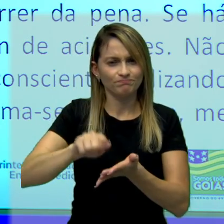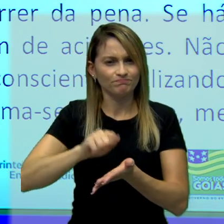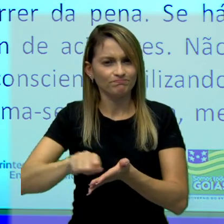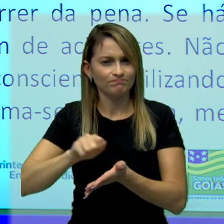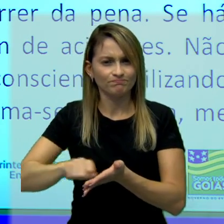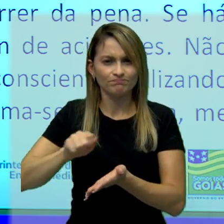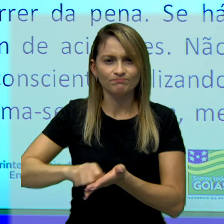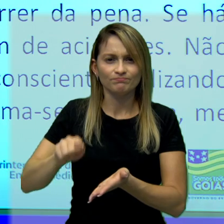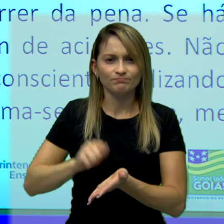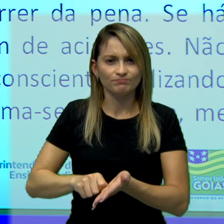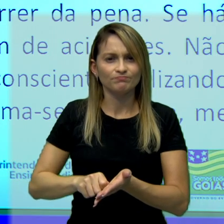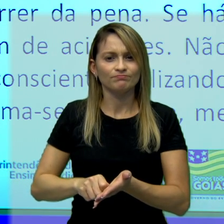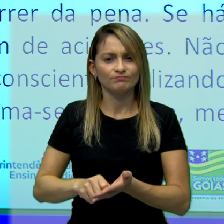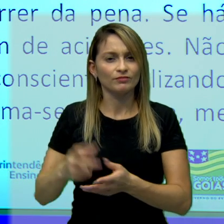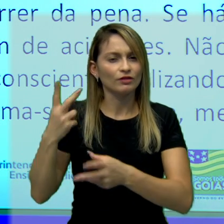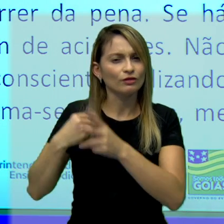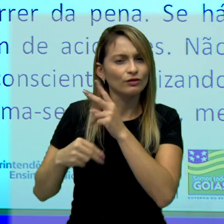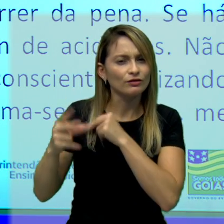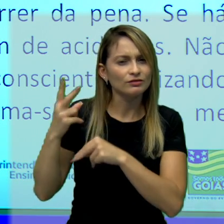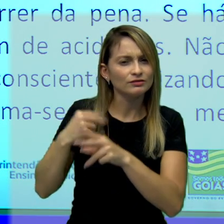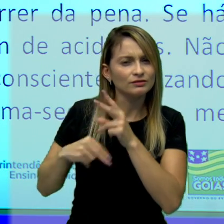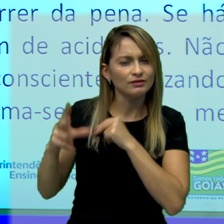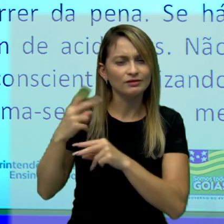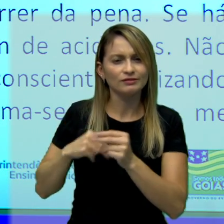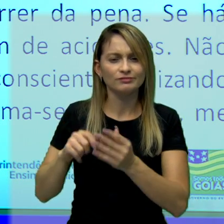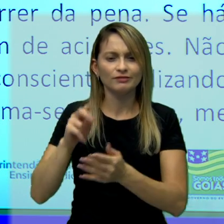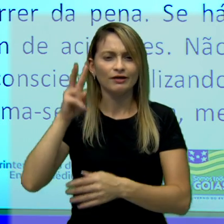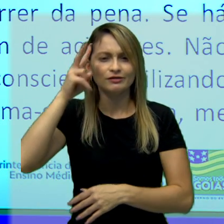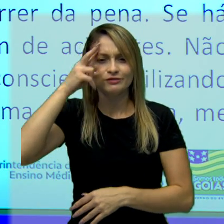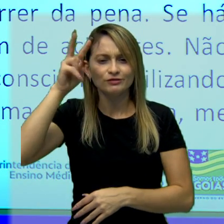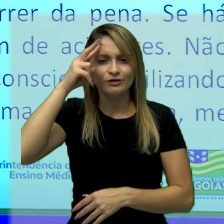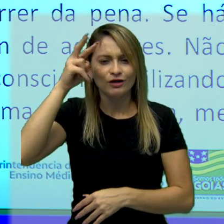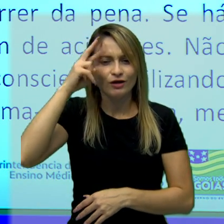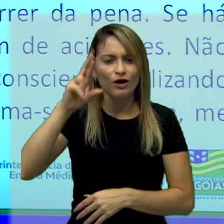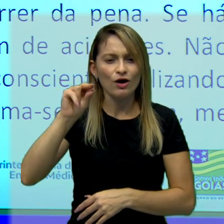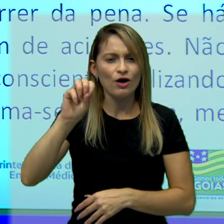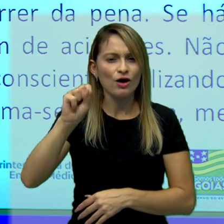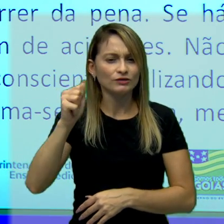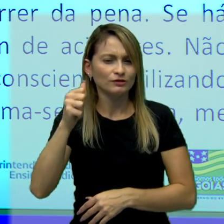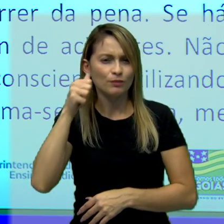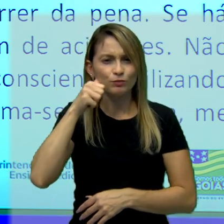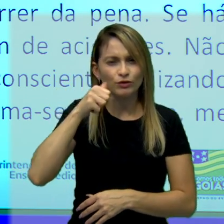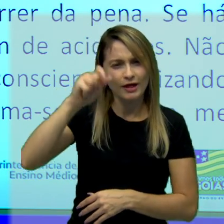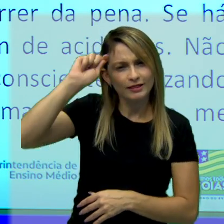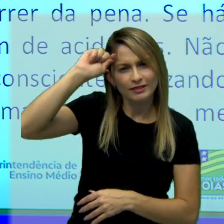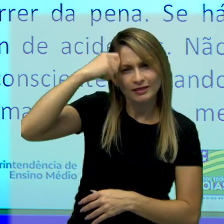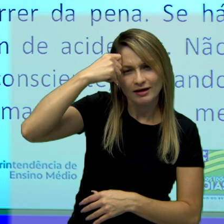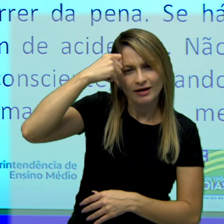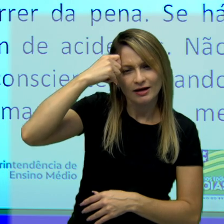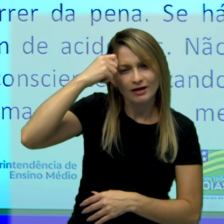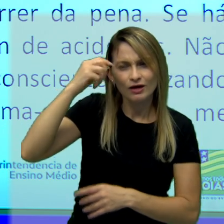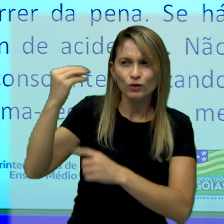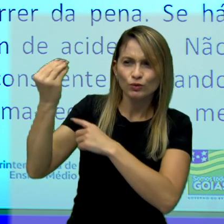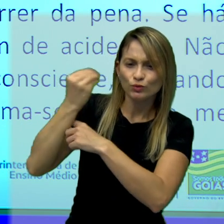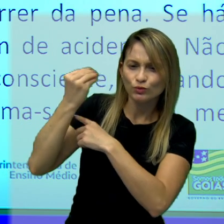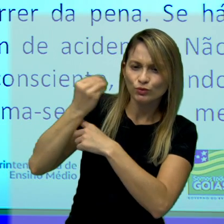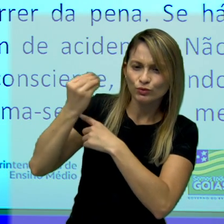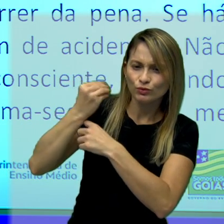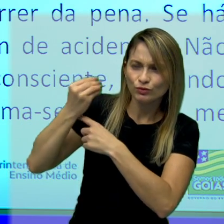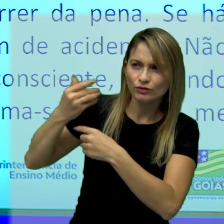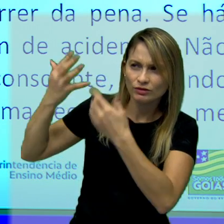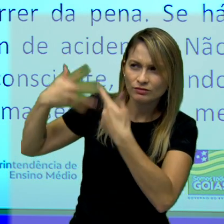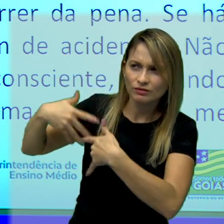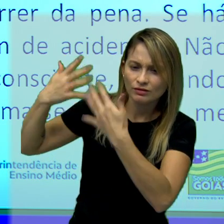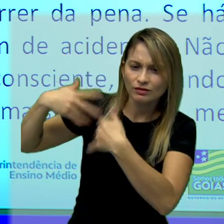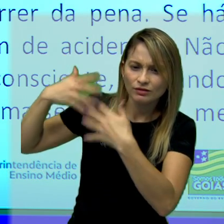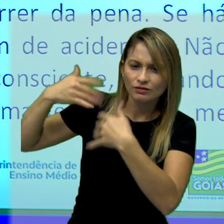subconsciente, utilizando as reminiscências da infância, as histórias que Rosa, minha ama seca mulata, me